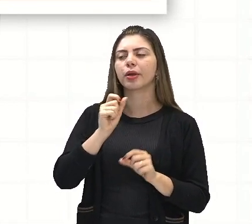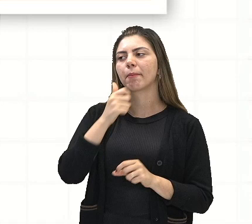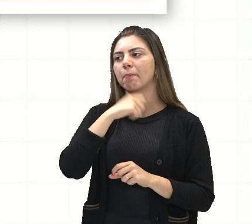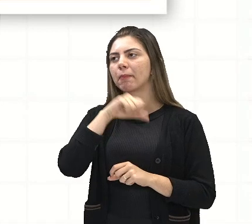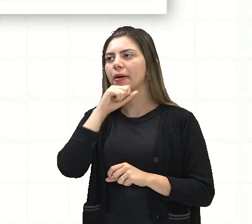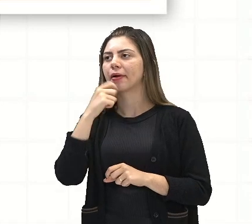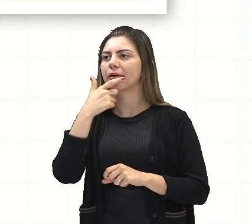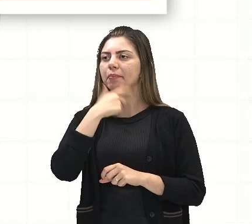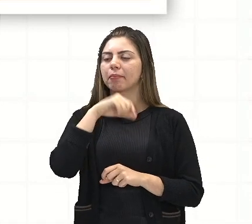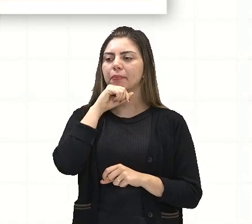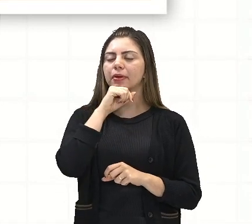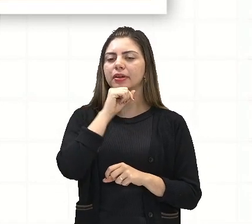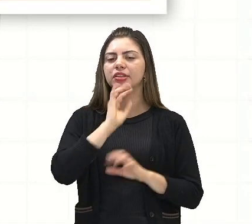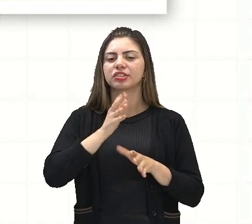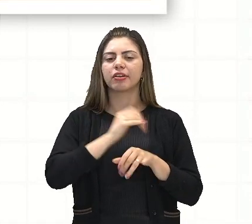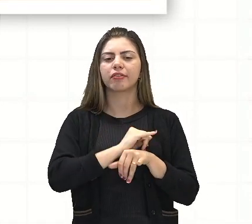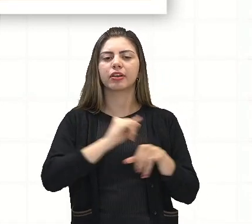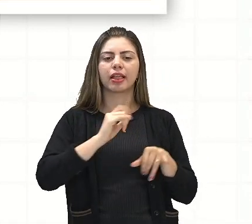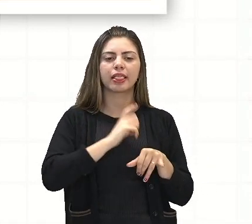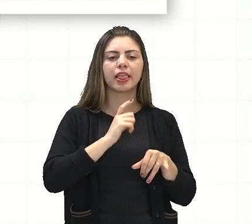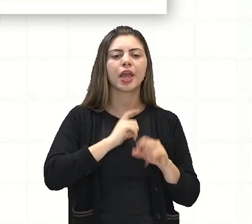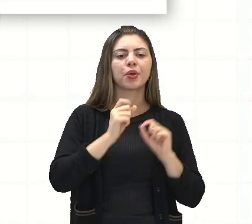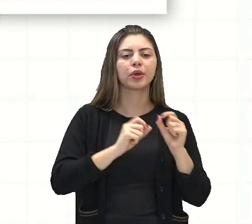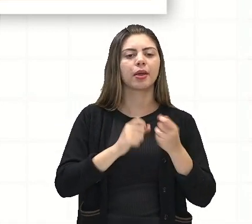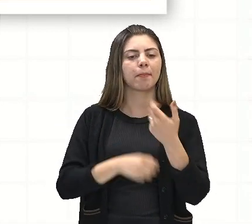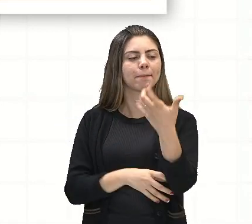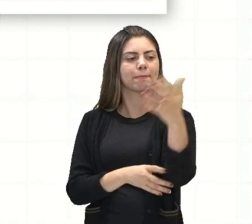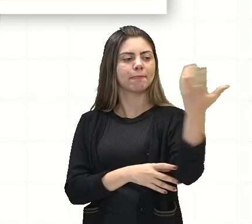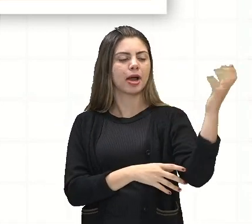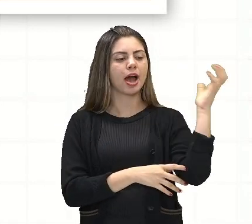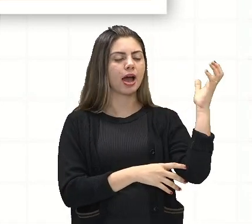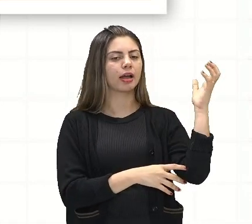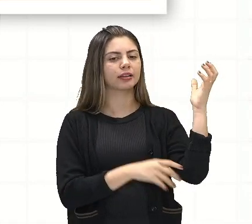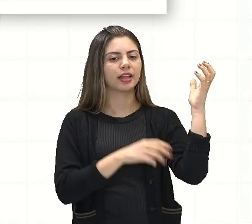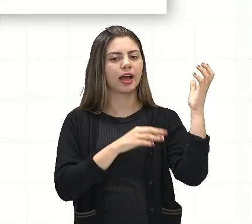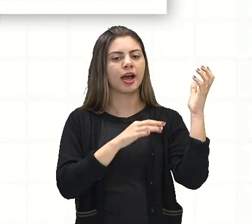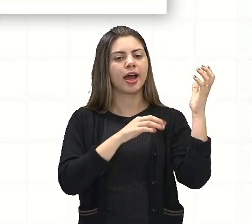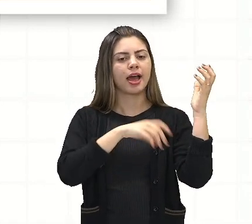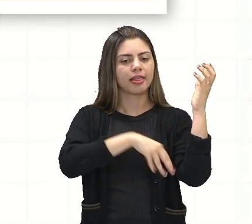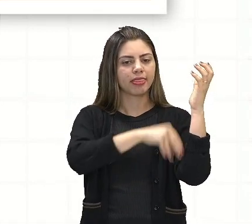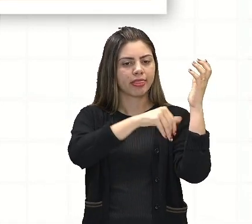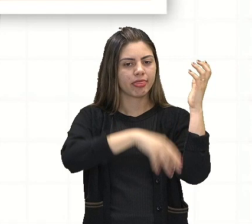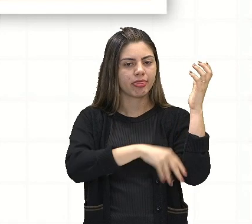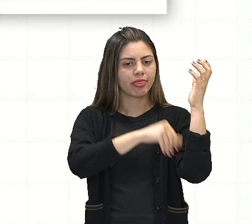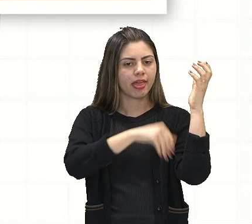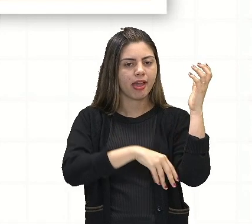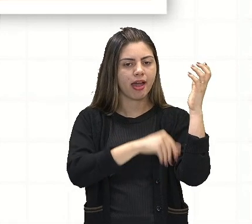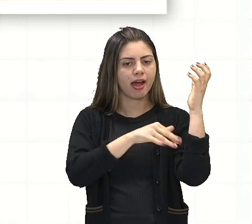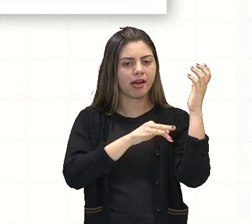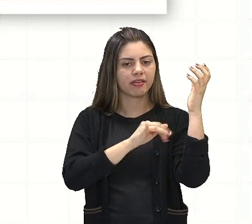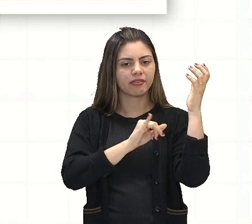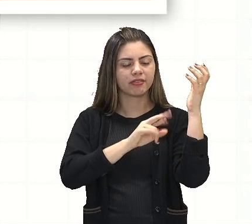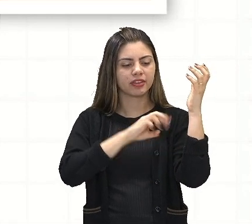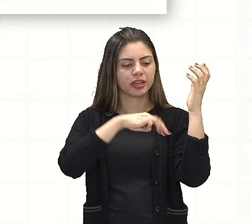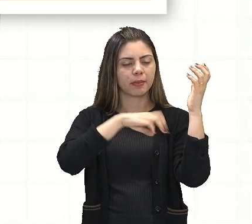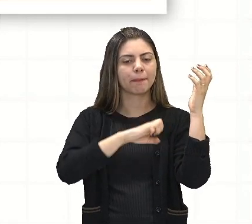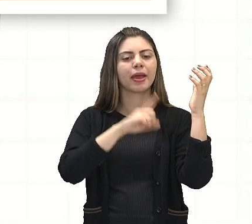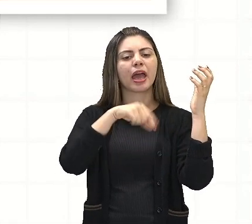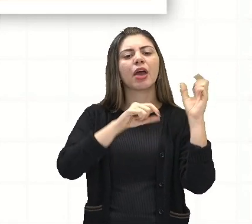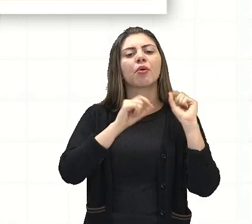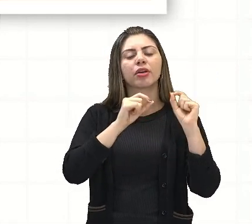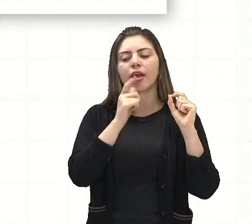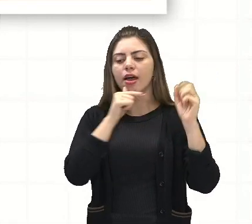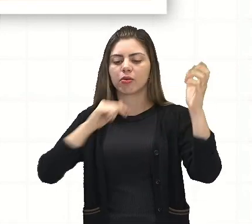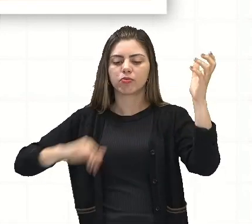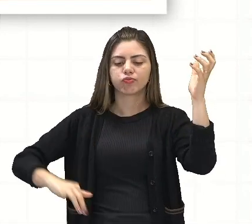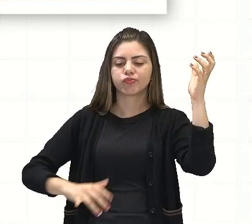da questão de mata de terra firme, que é aquela mata que não inunda, que não alaga durante a cheia